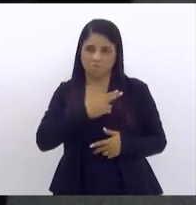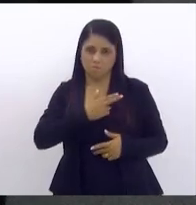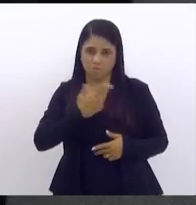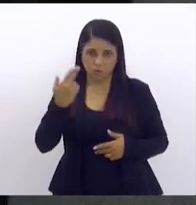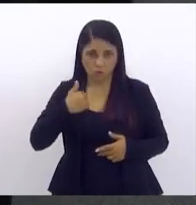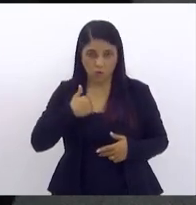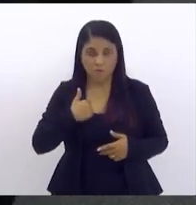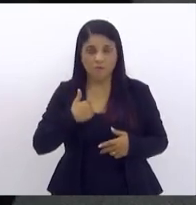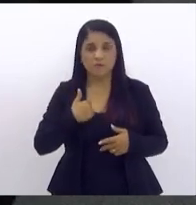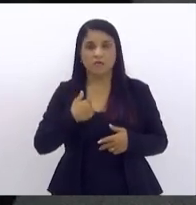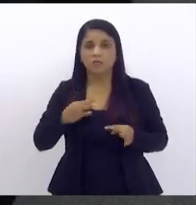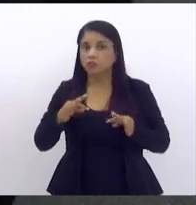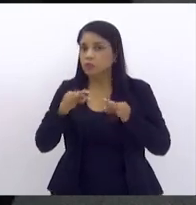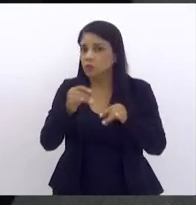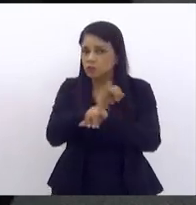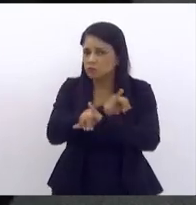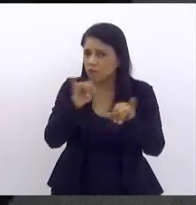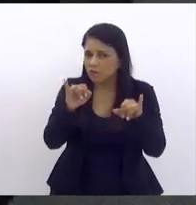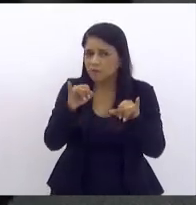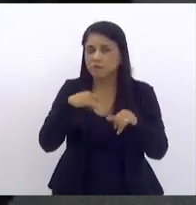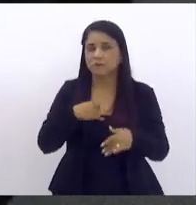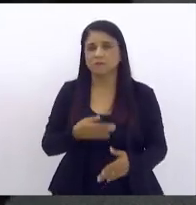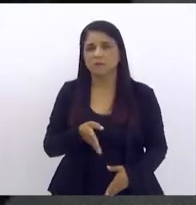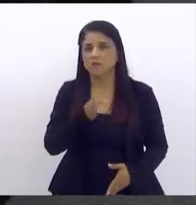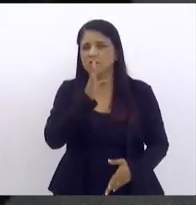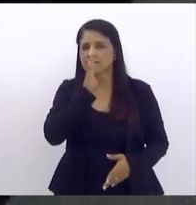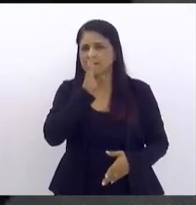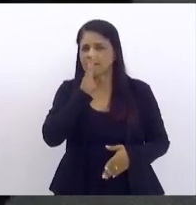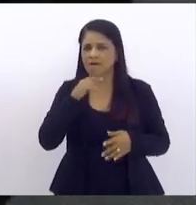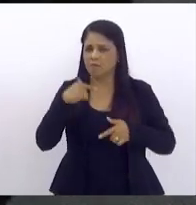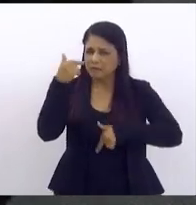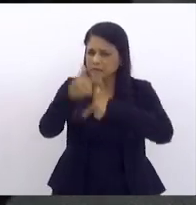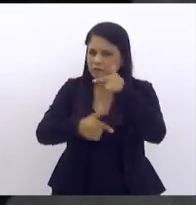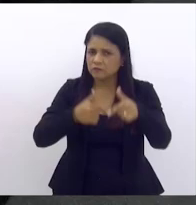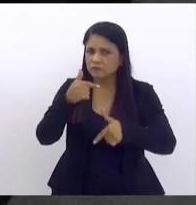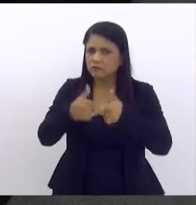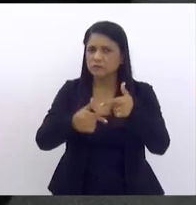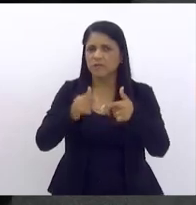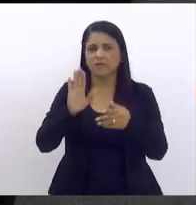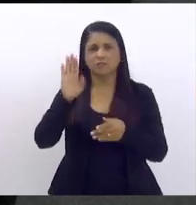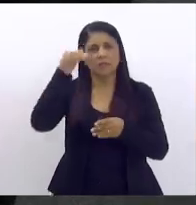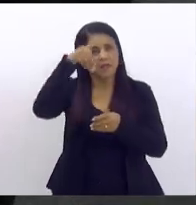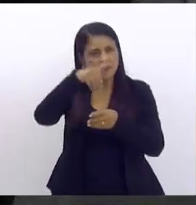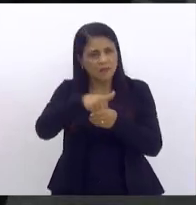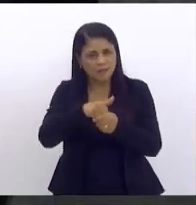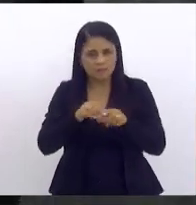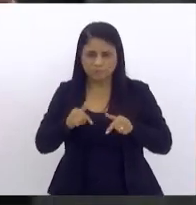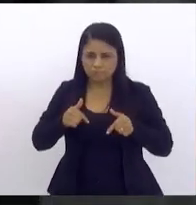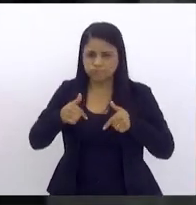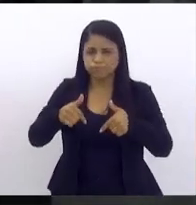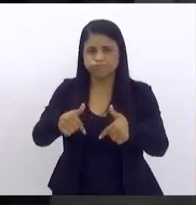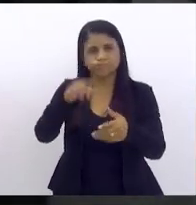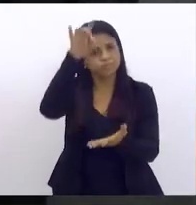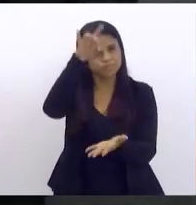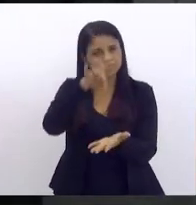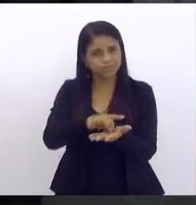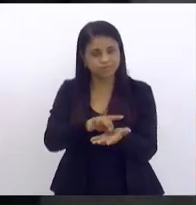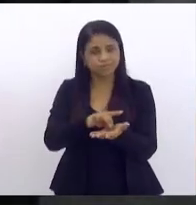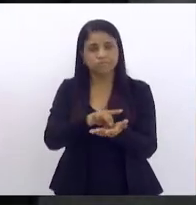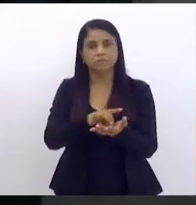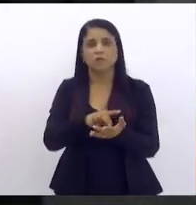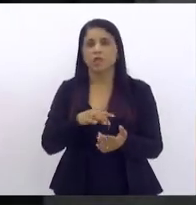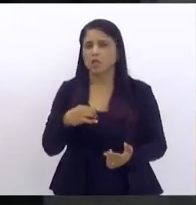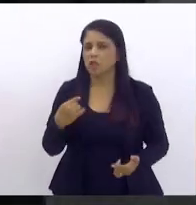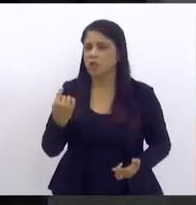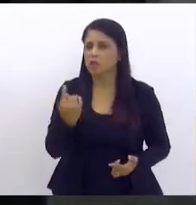tentam calar a atividade de uma parlamentar eleita e em legítimo exercício do seu mandato, que nós